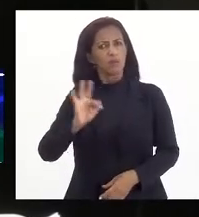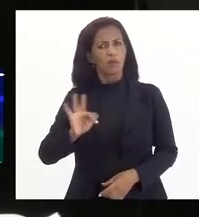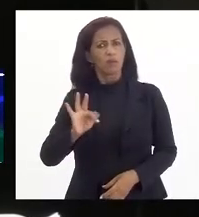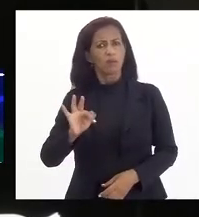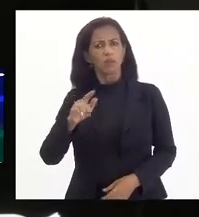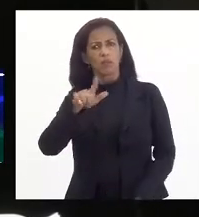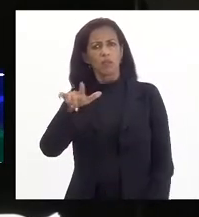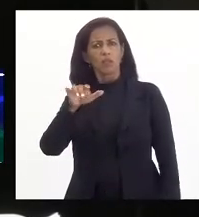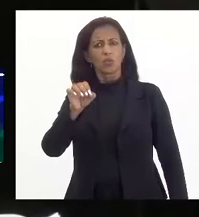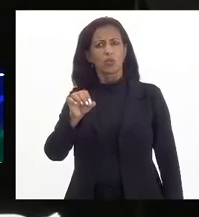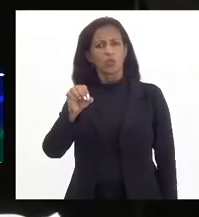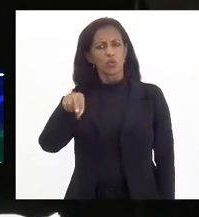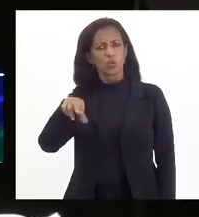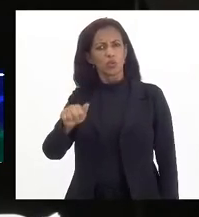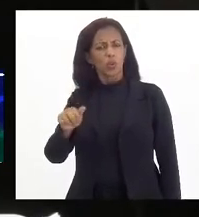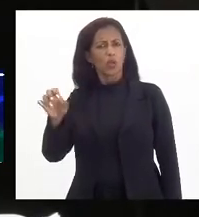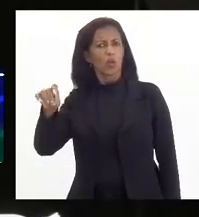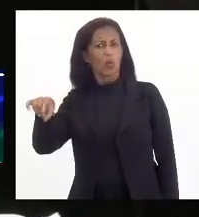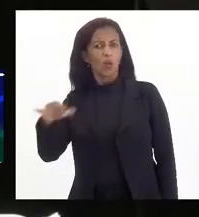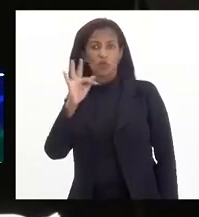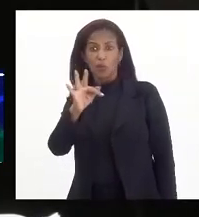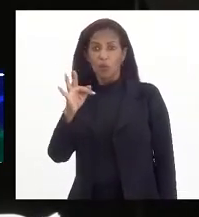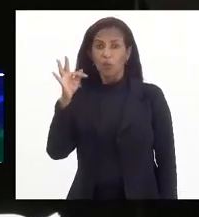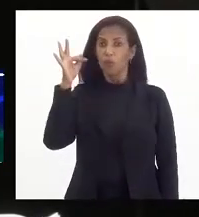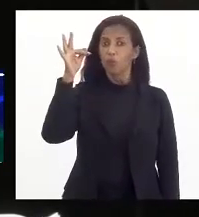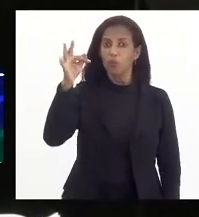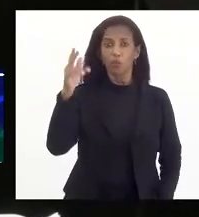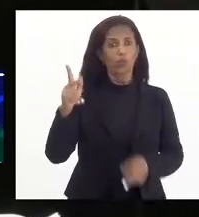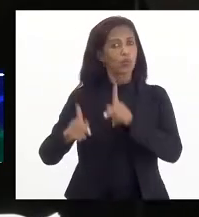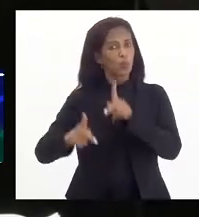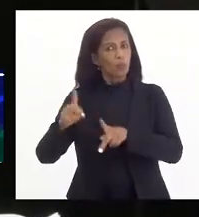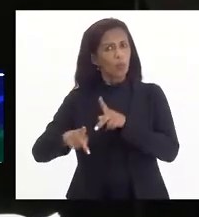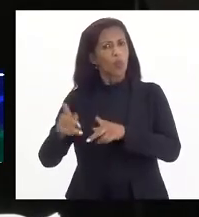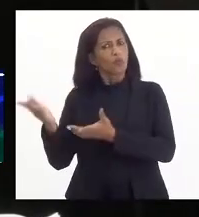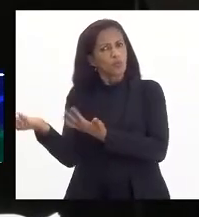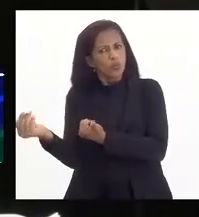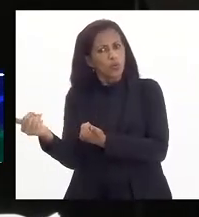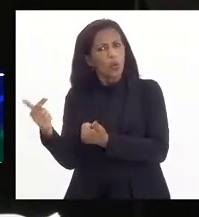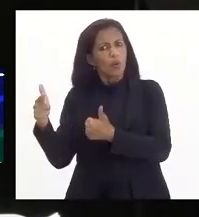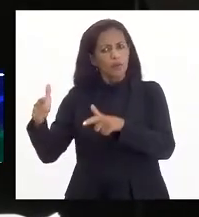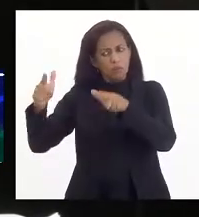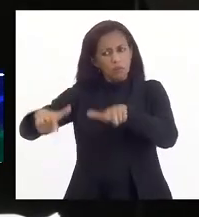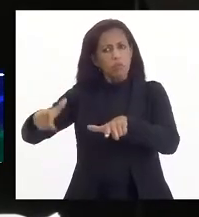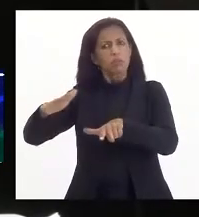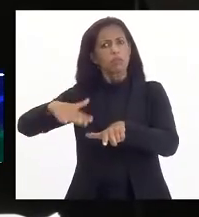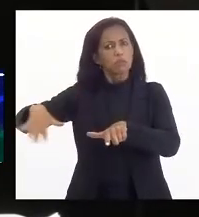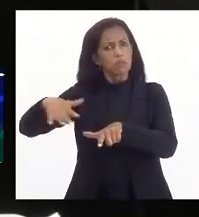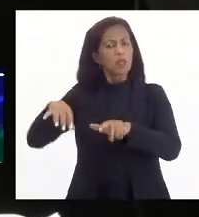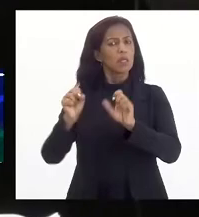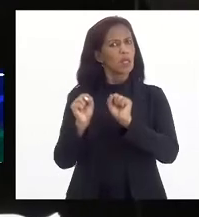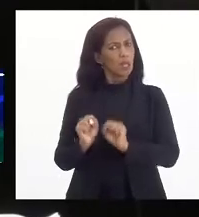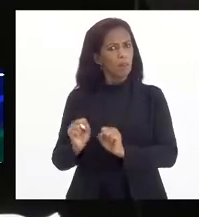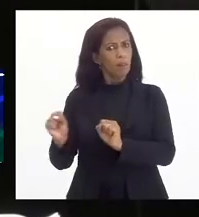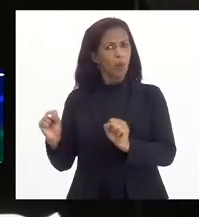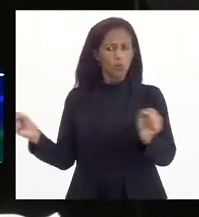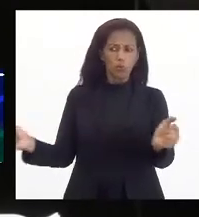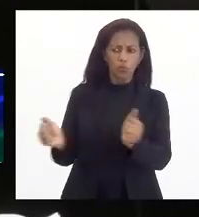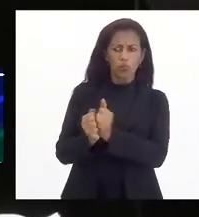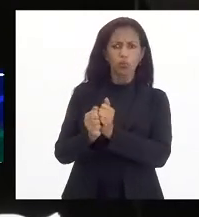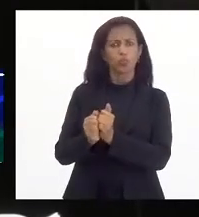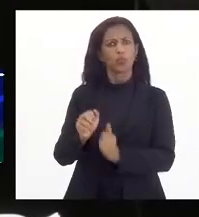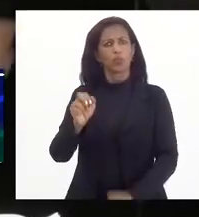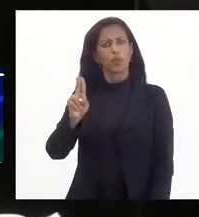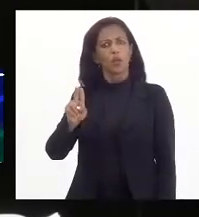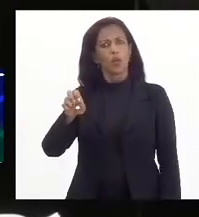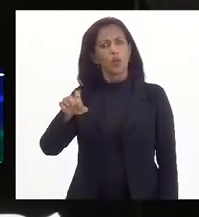que é a universidade o futuro do Povo principalmente aquela Juventude da nossa região que pode através da o Enzo